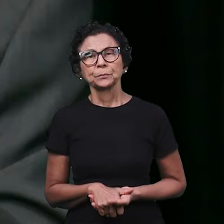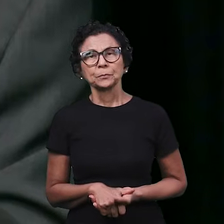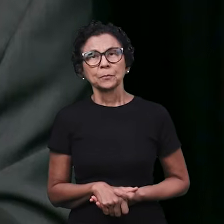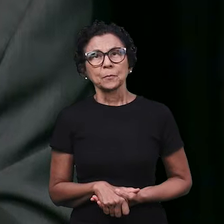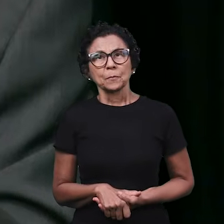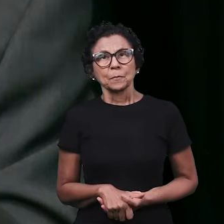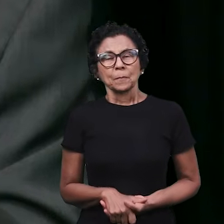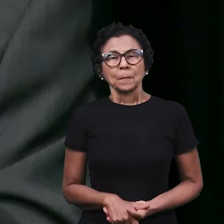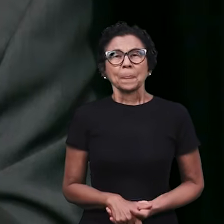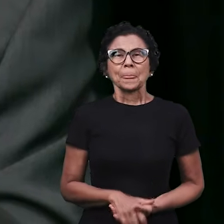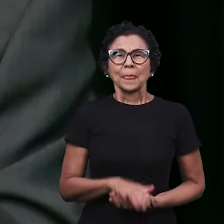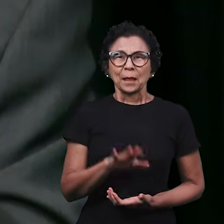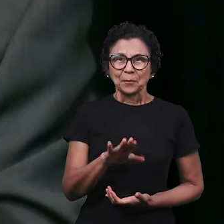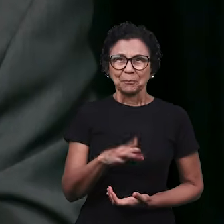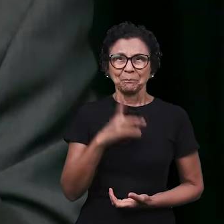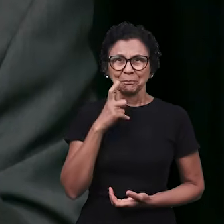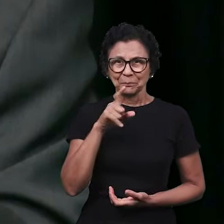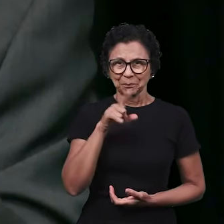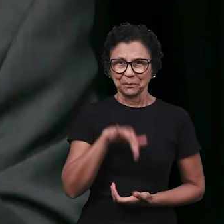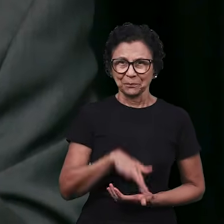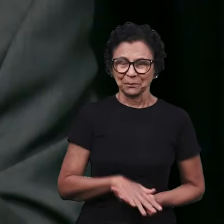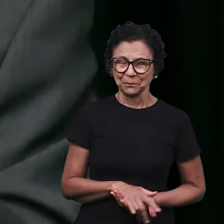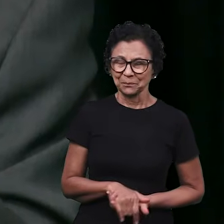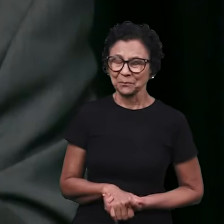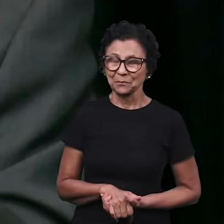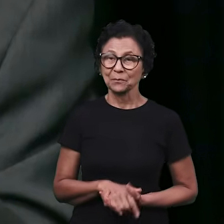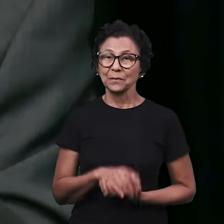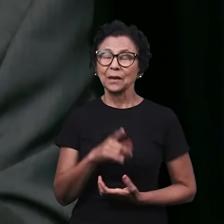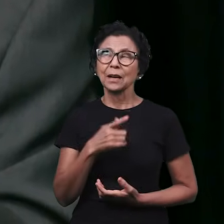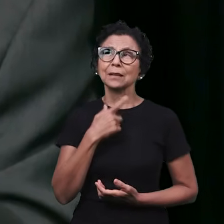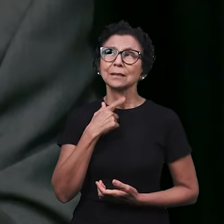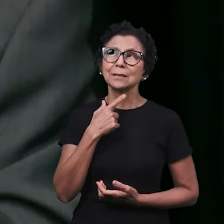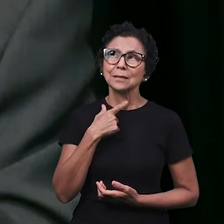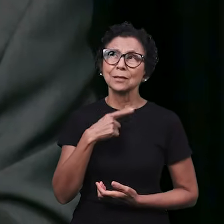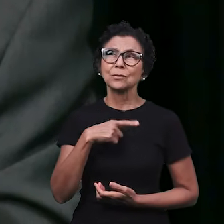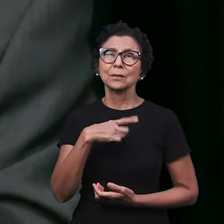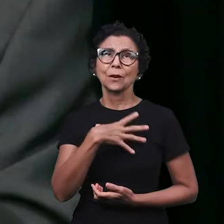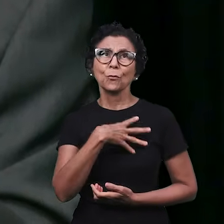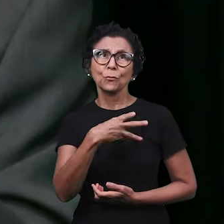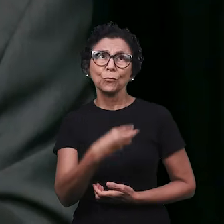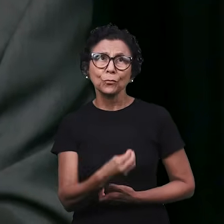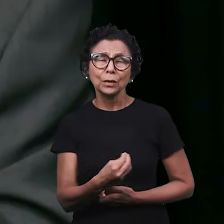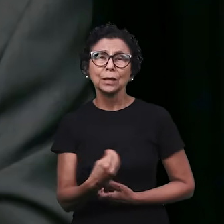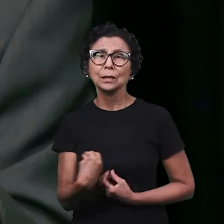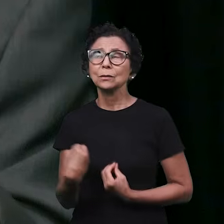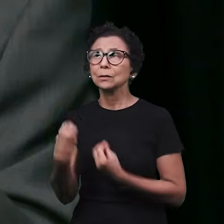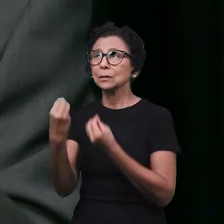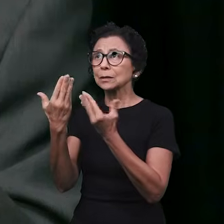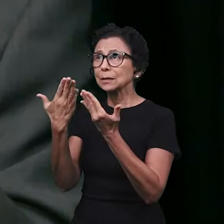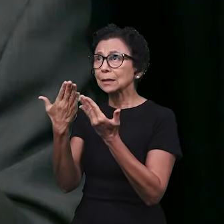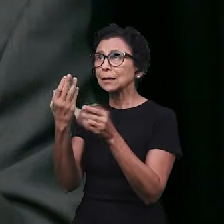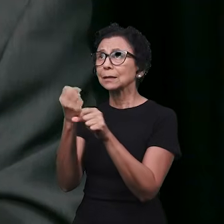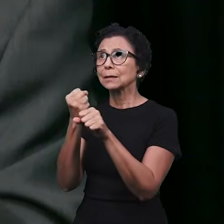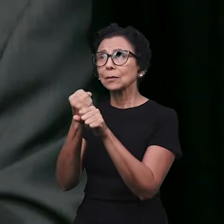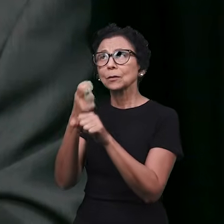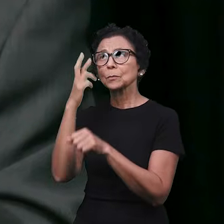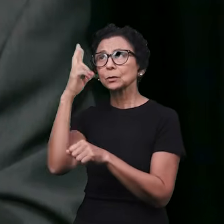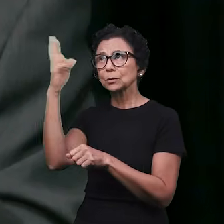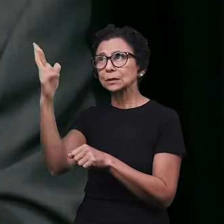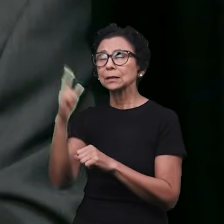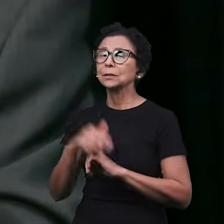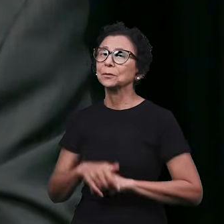mãe quer um filho para ser instrumento na mão de Deus, aprenda também que você vai ter que começar a viver isso. É a sua